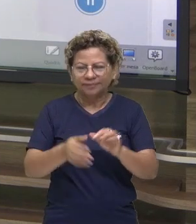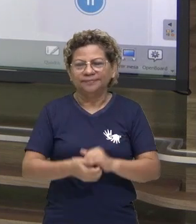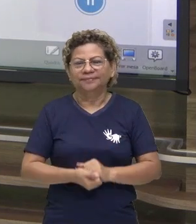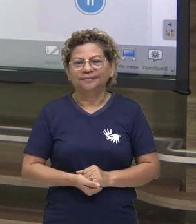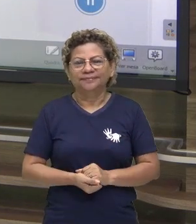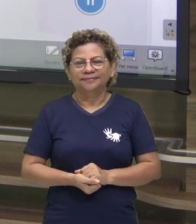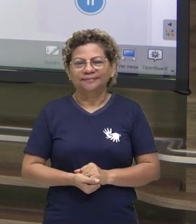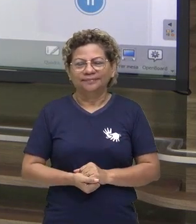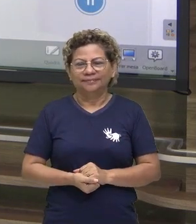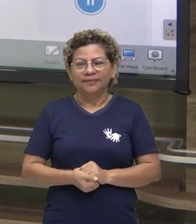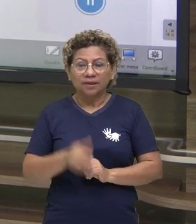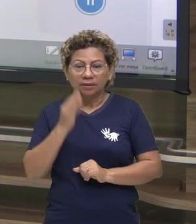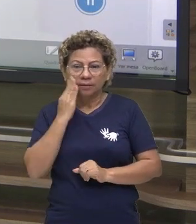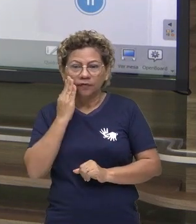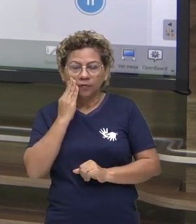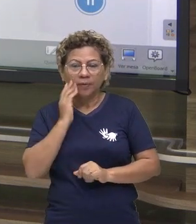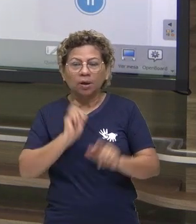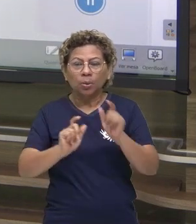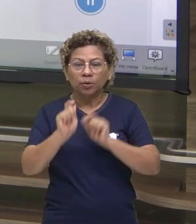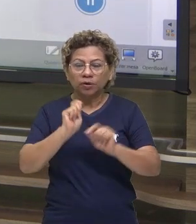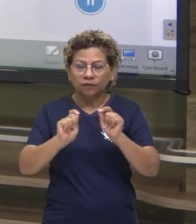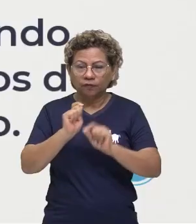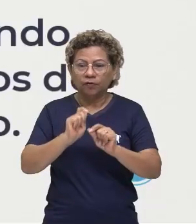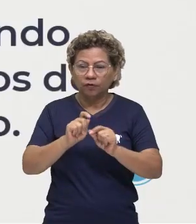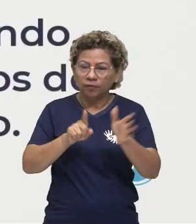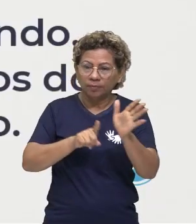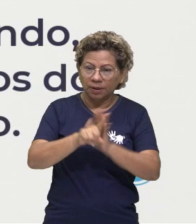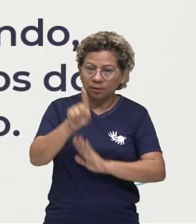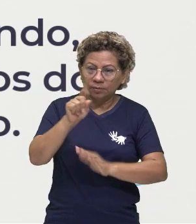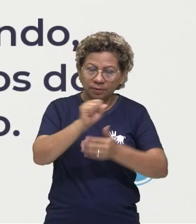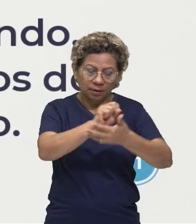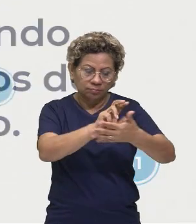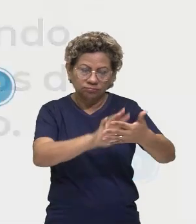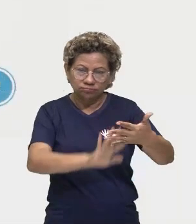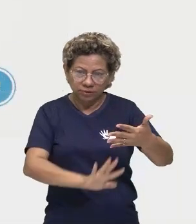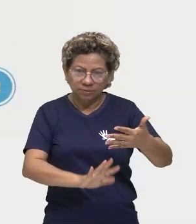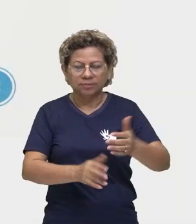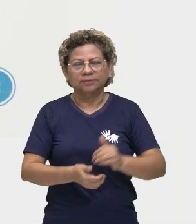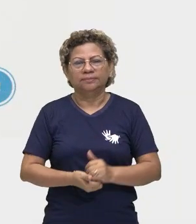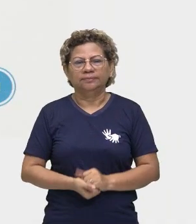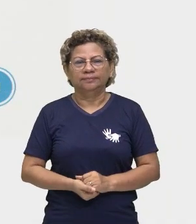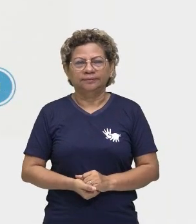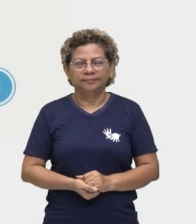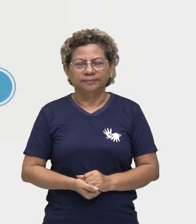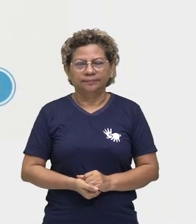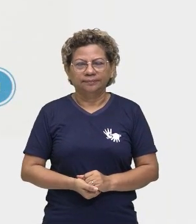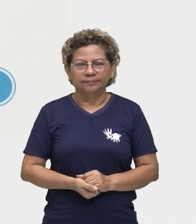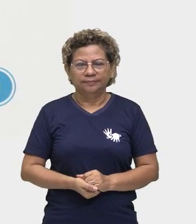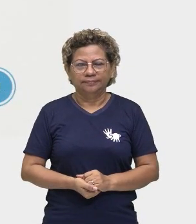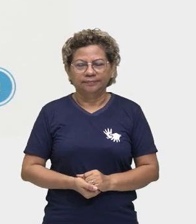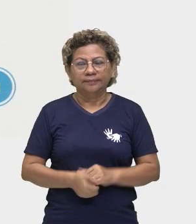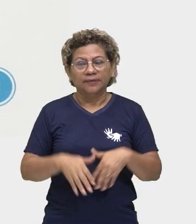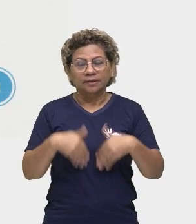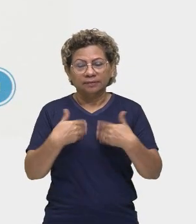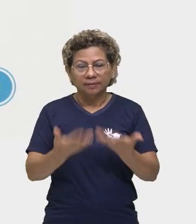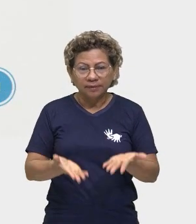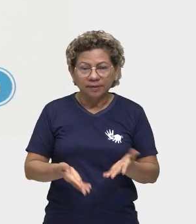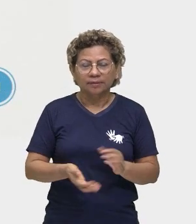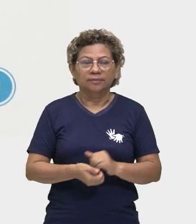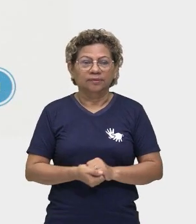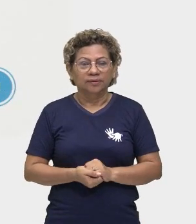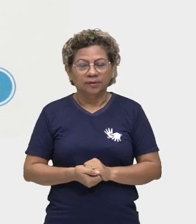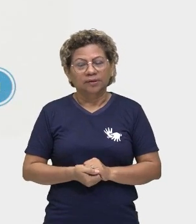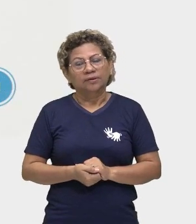rever aí o que foi solicitado na nossa dinâmica local interativa. Então, a nossa dinâmica local interativa, dividida em